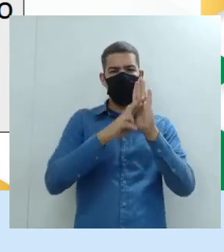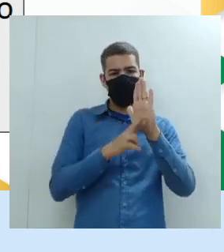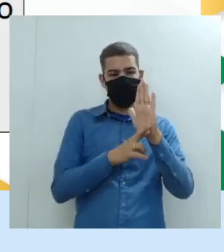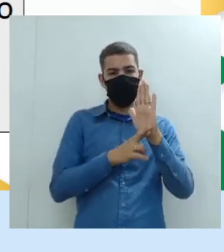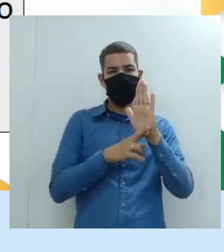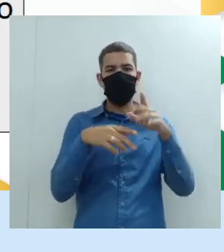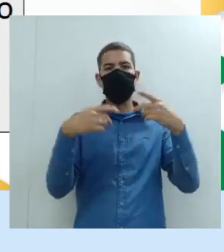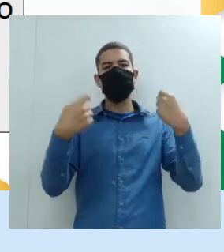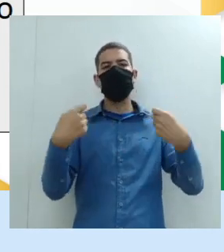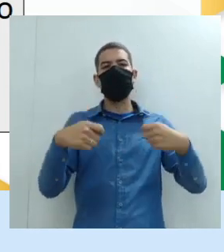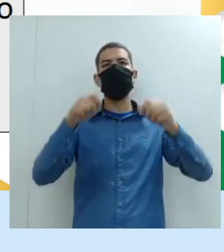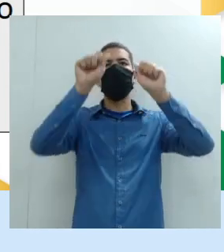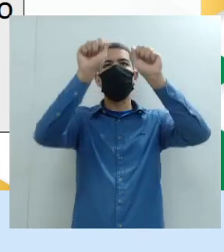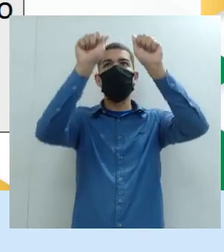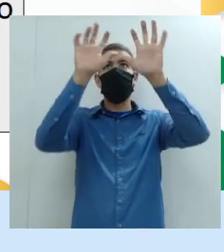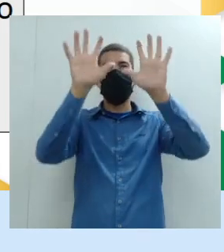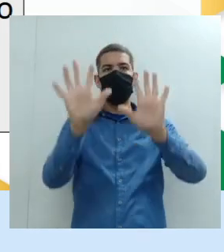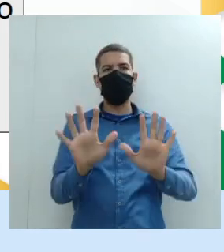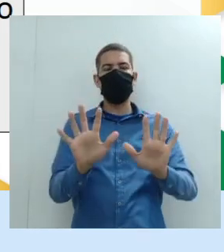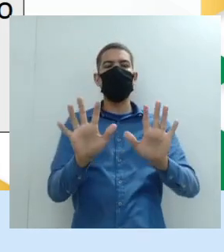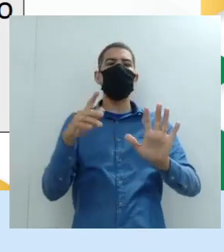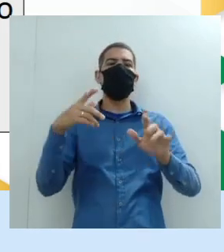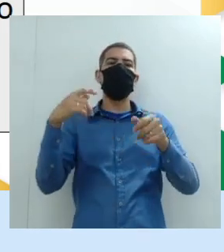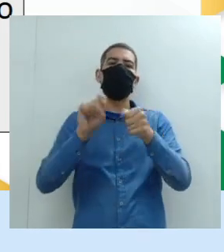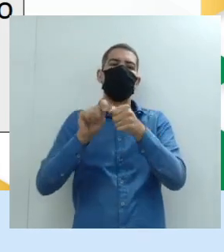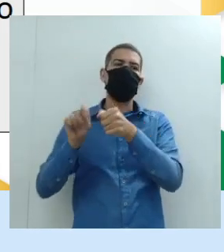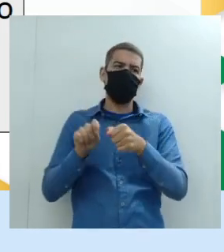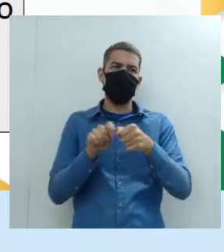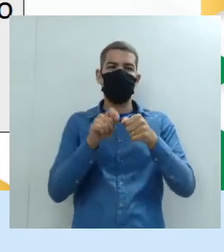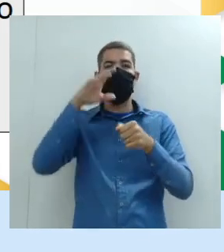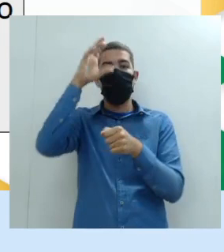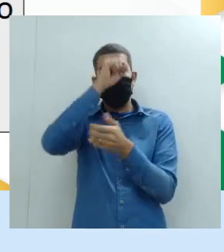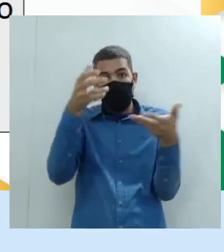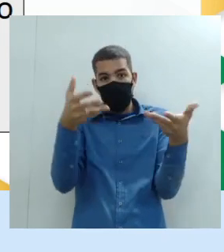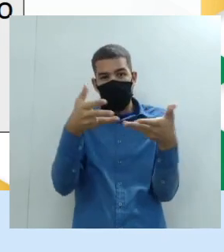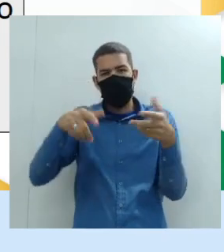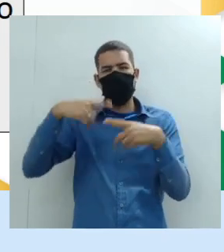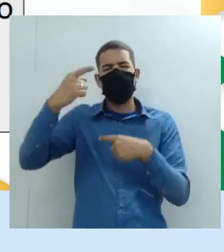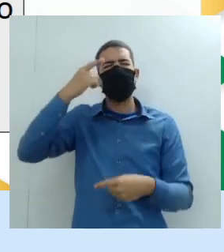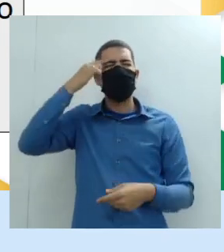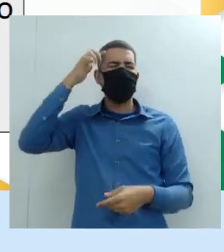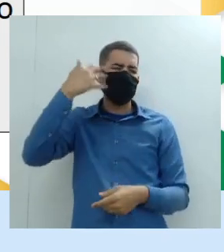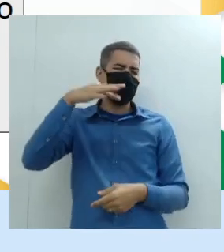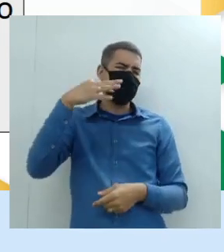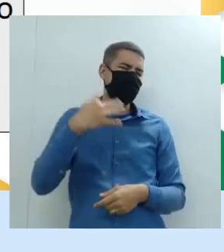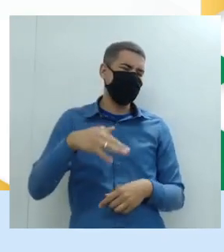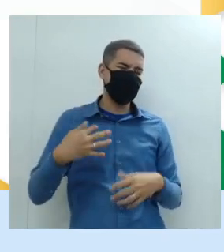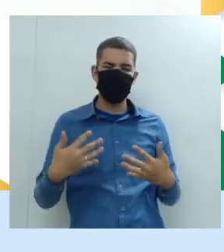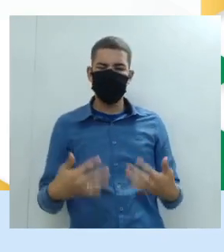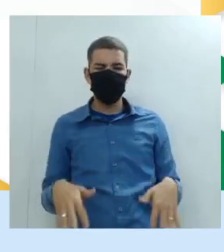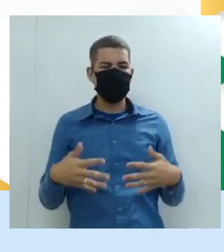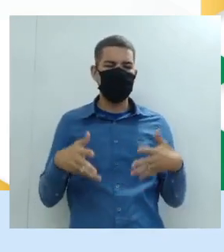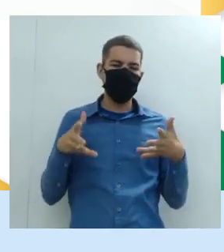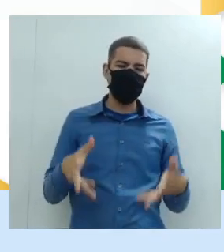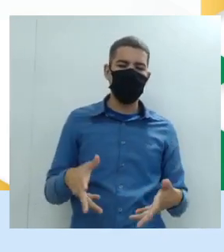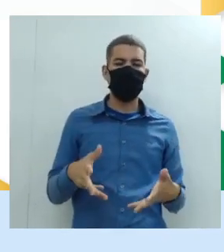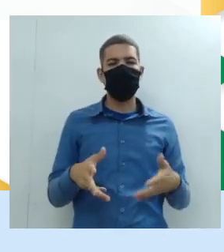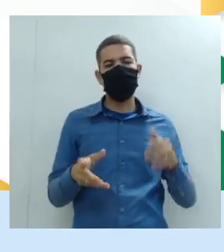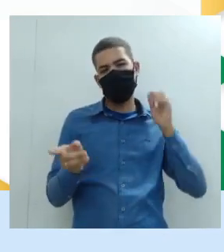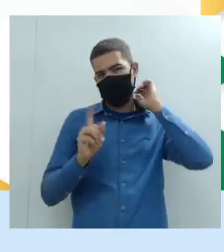fazer fluxograma, não tem como. Então começa a aprender agora para não ficar com dor de cabeça lá na frente, tá bom? Segue comigo,